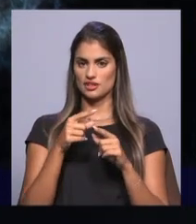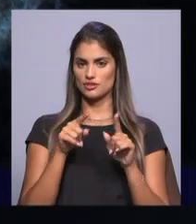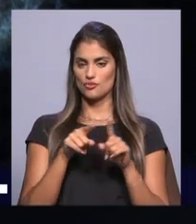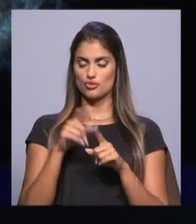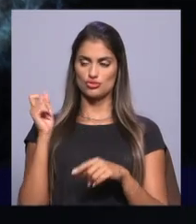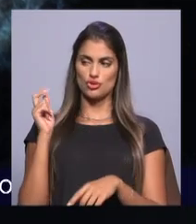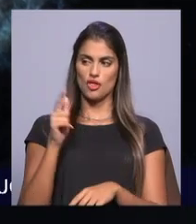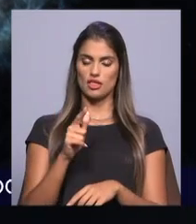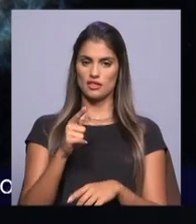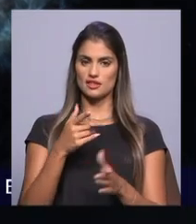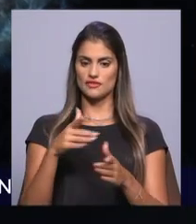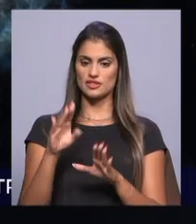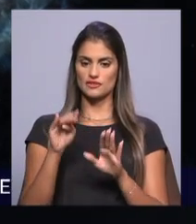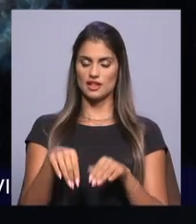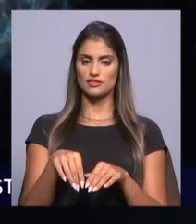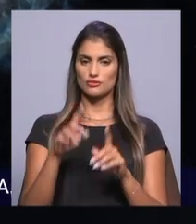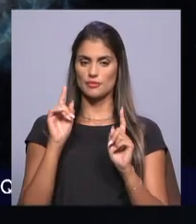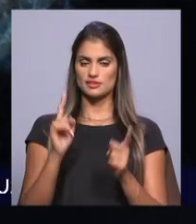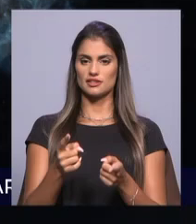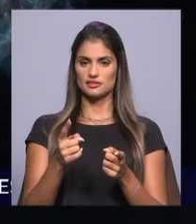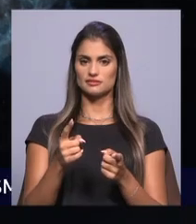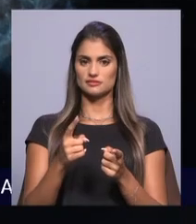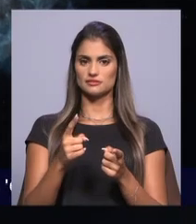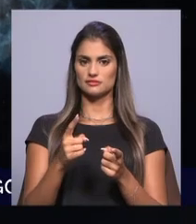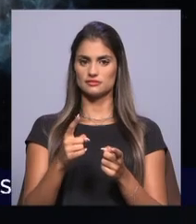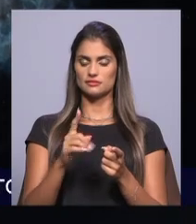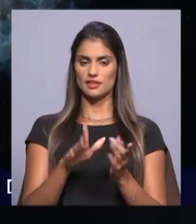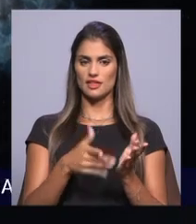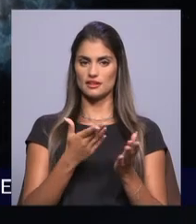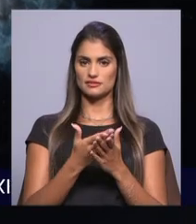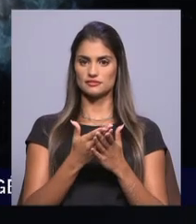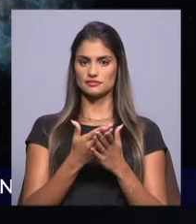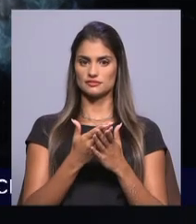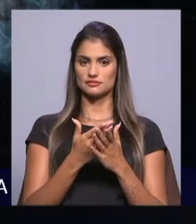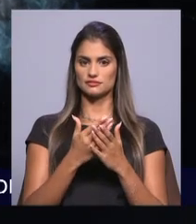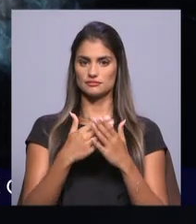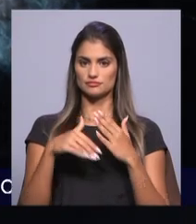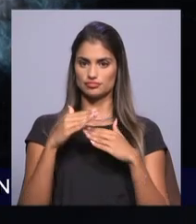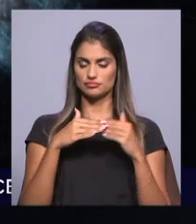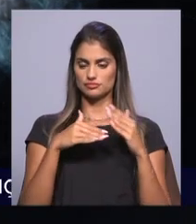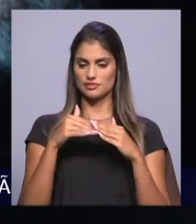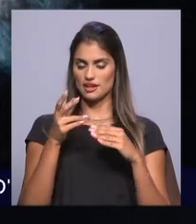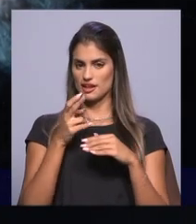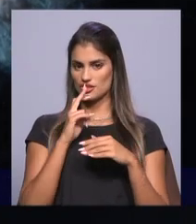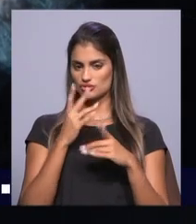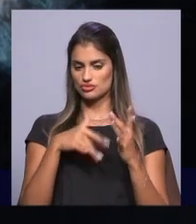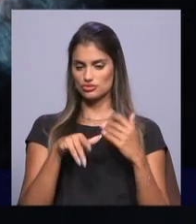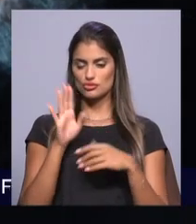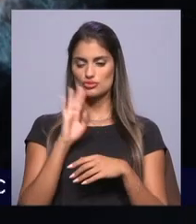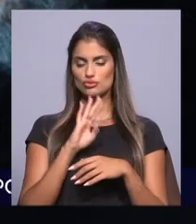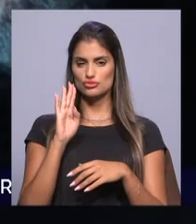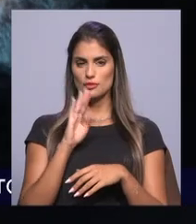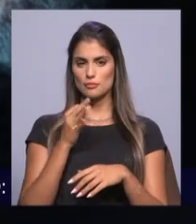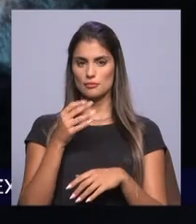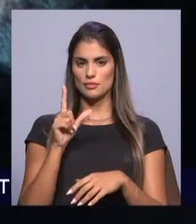que, nessa fase final, começa a ejetar grandes camadas de gás, de poeira, de